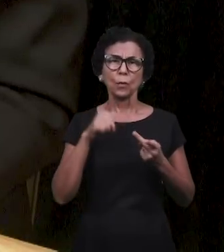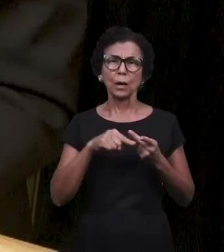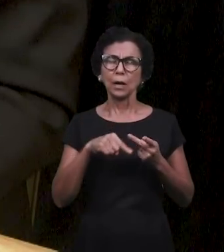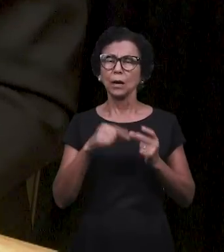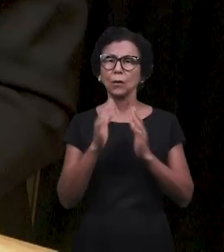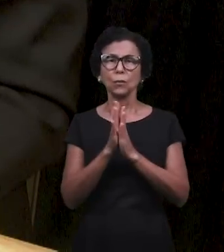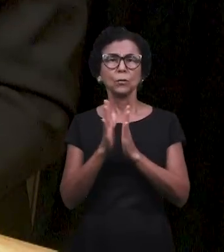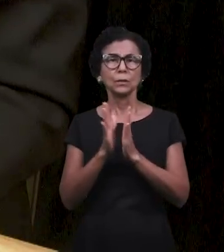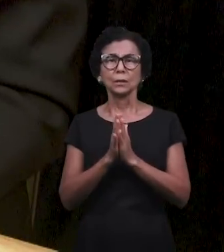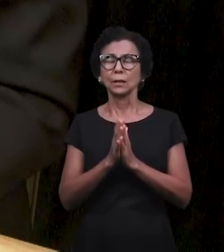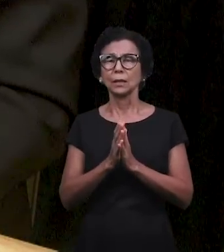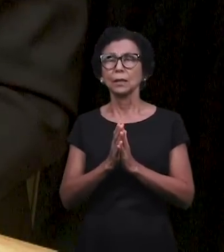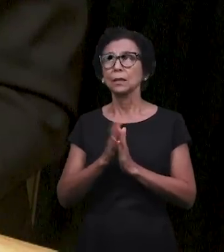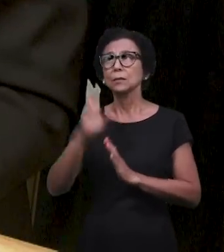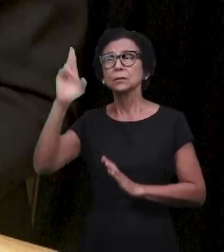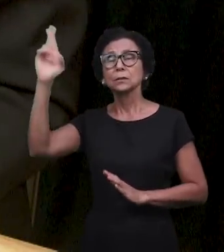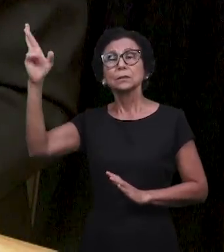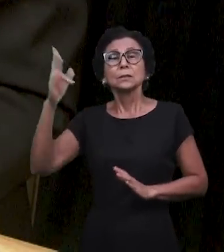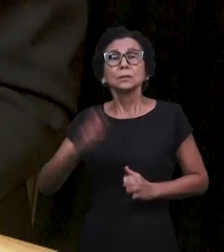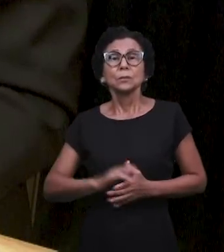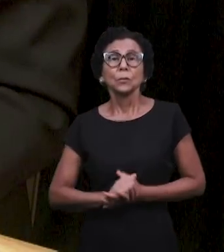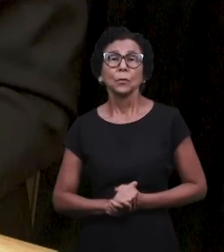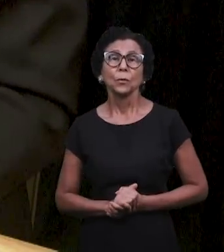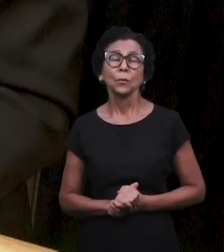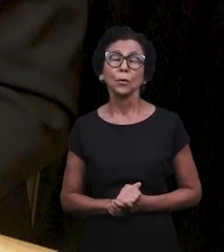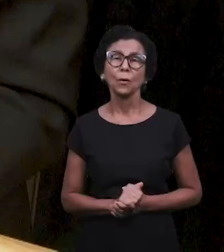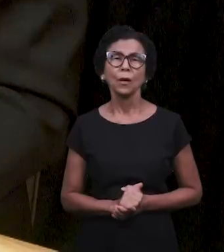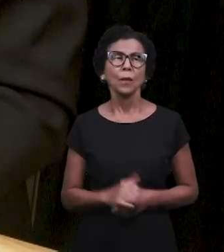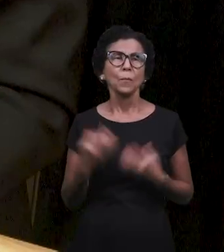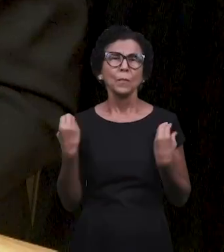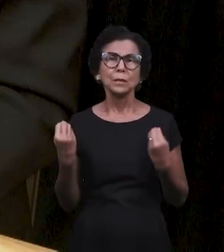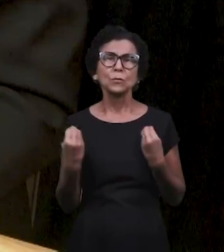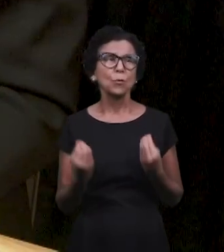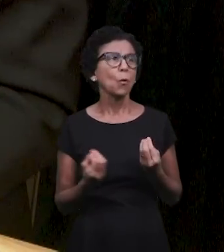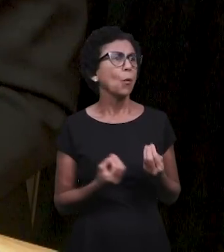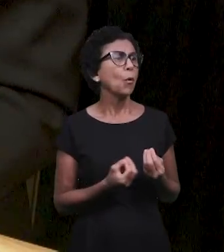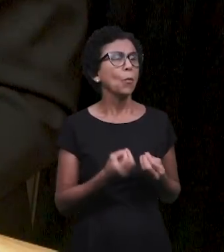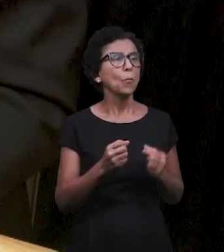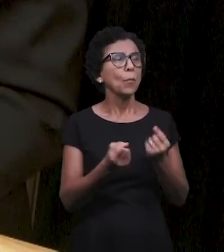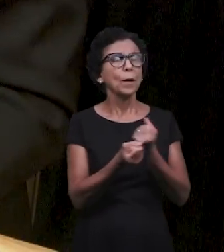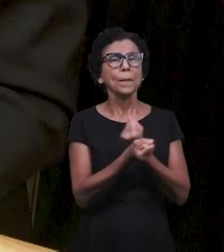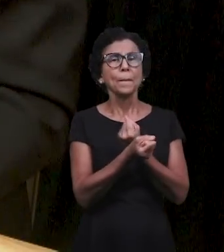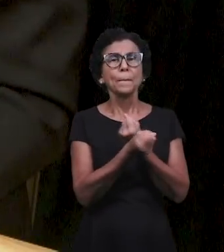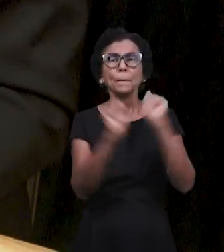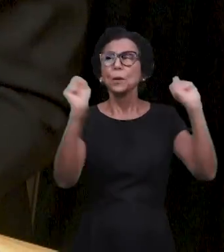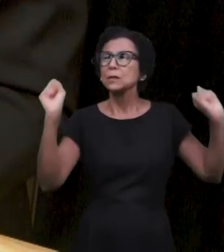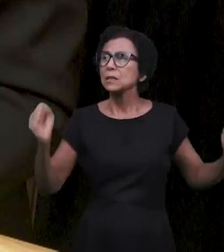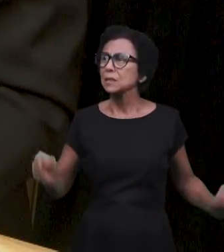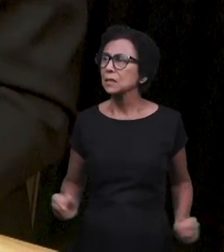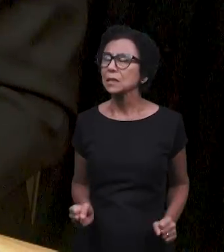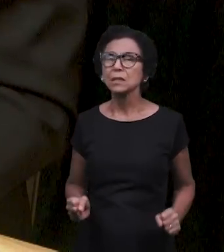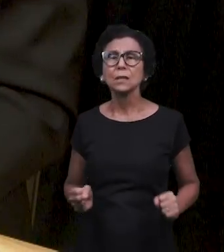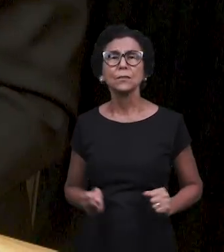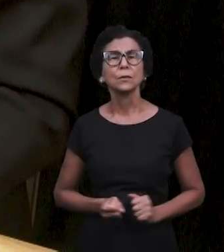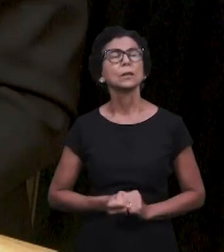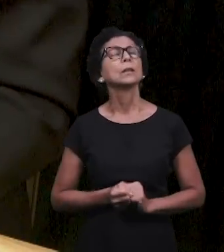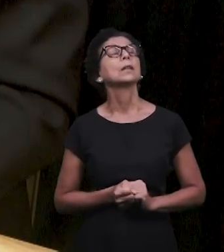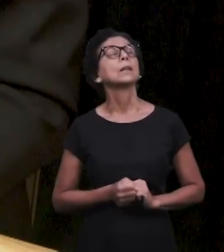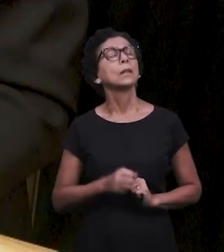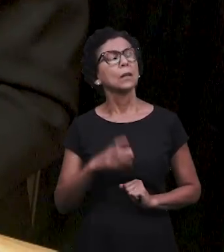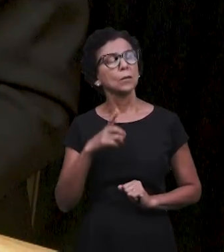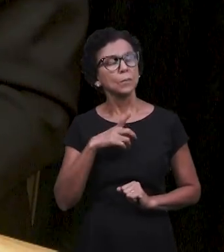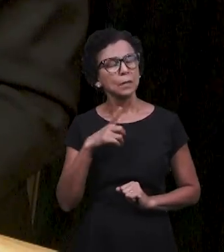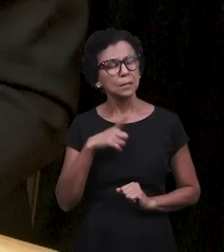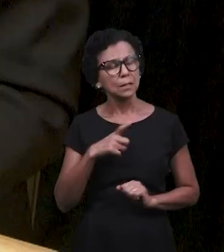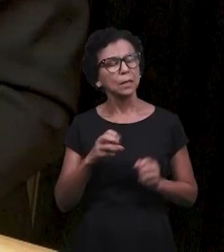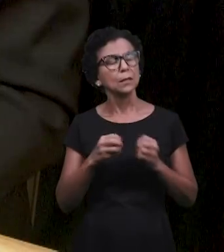Senhor. Mas água no deserto não tem. Tem milagre. Ele já fez uma vez. Tornou a água amarga em água doce.